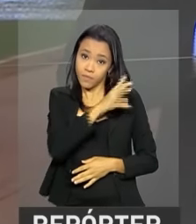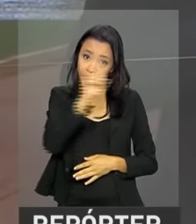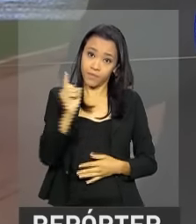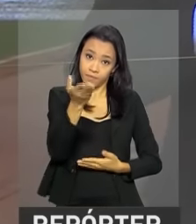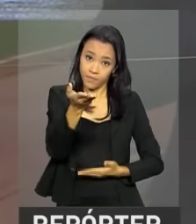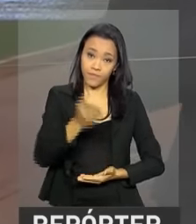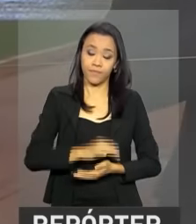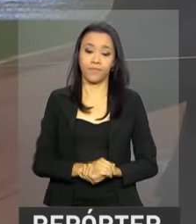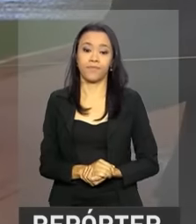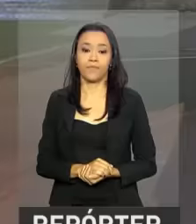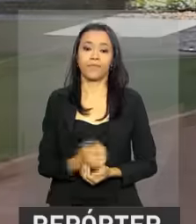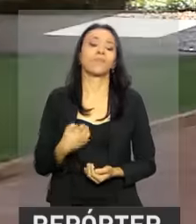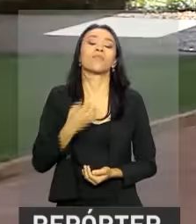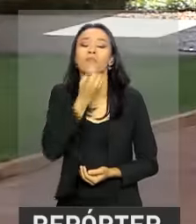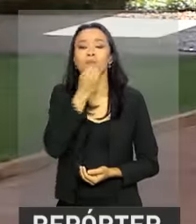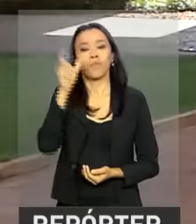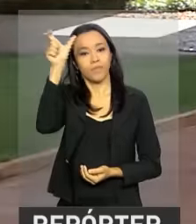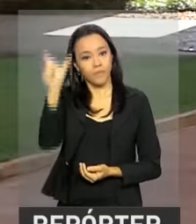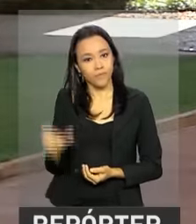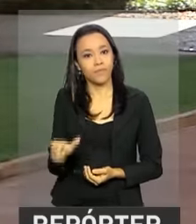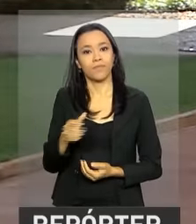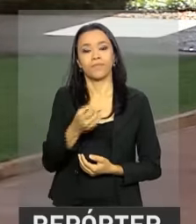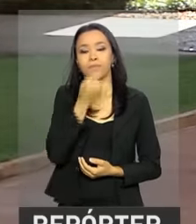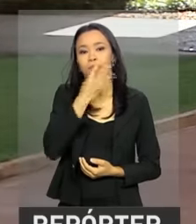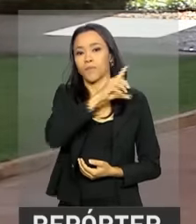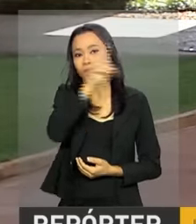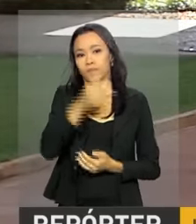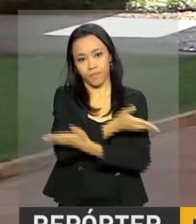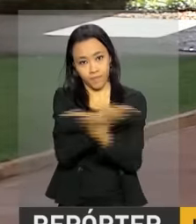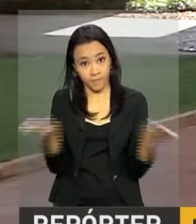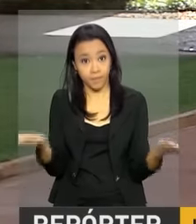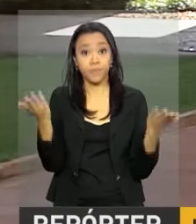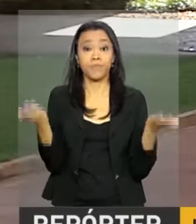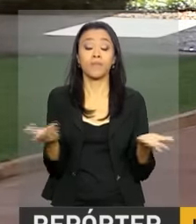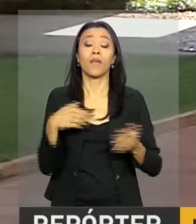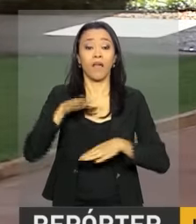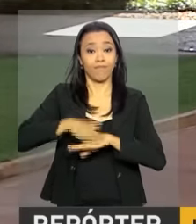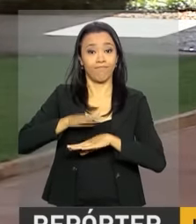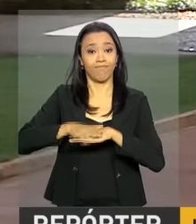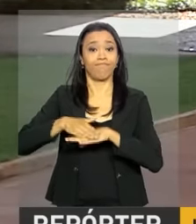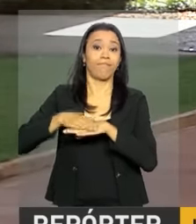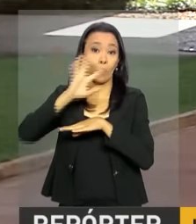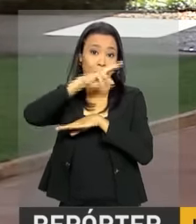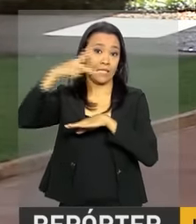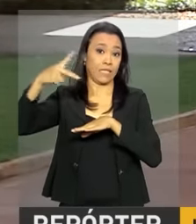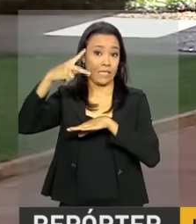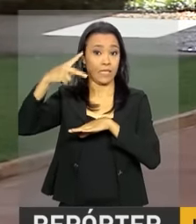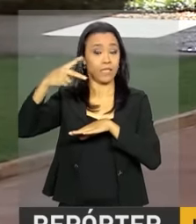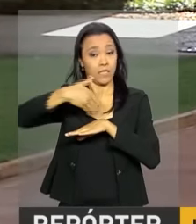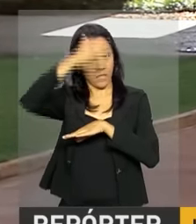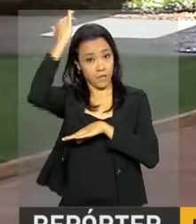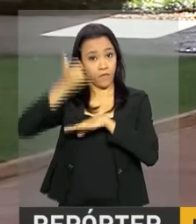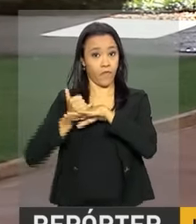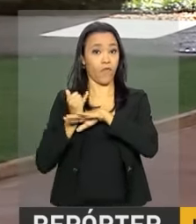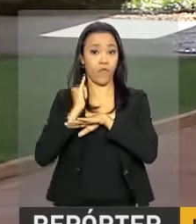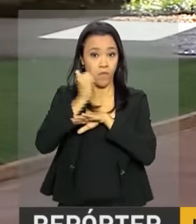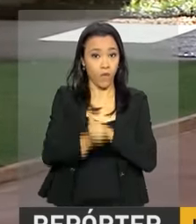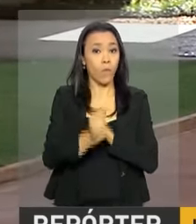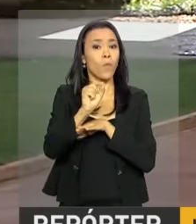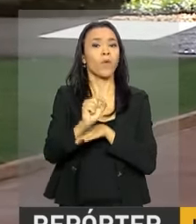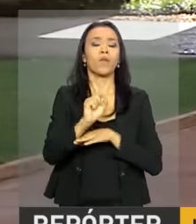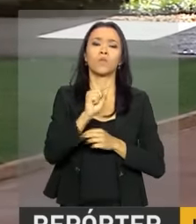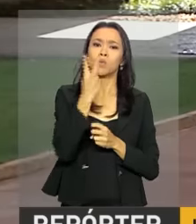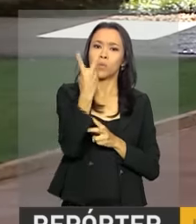Oi Leandro bom dia para você também Bom dia a todos exatamente segundo o presidente Michel Temer são duas iniciativas em uma